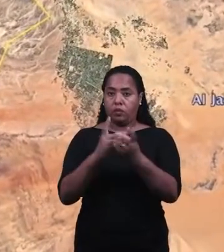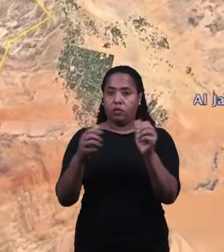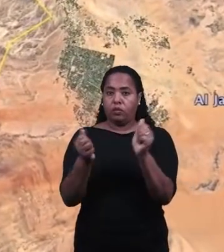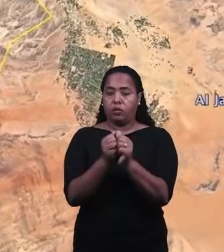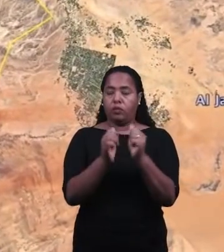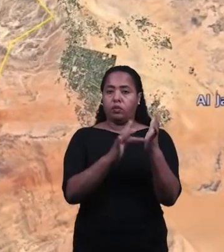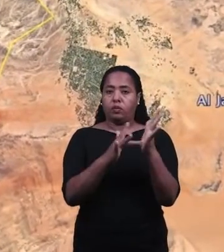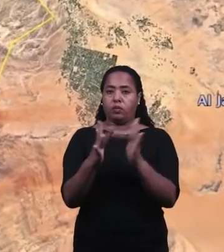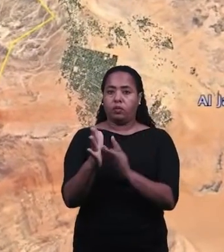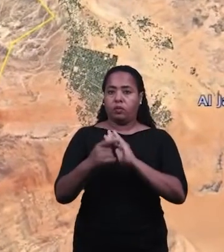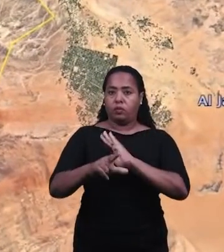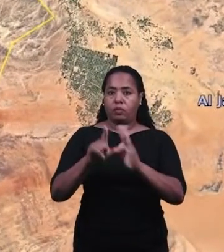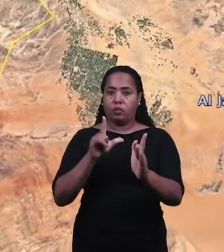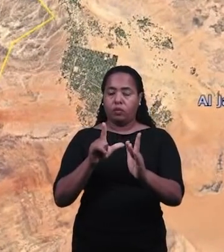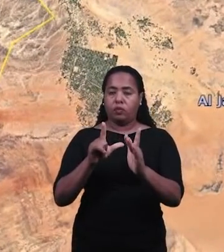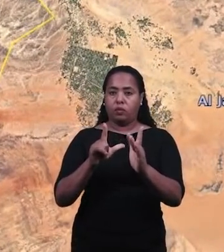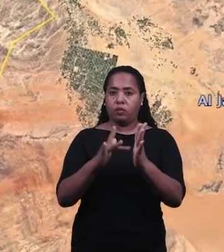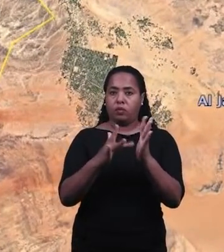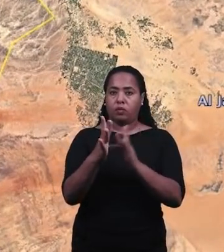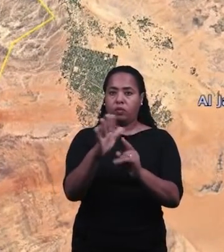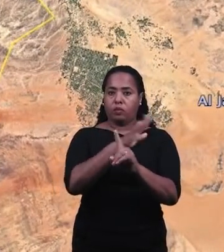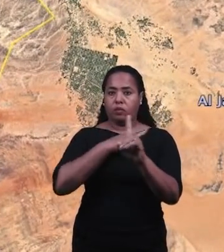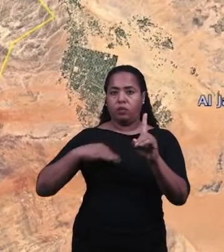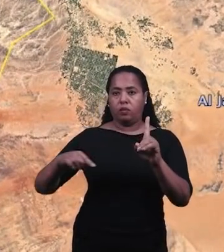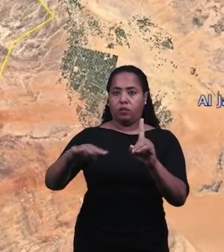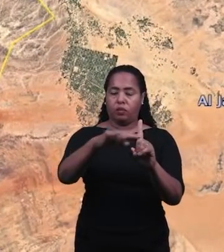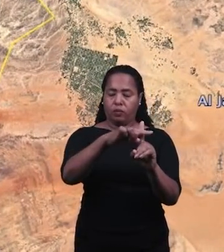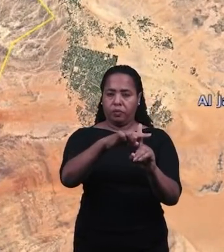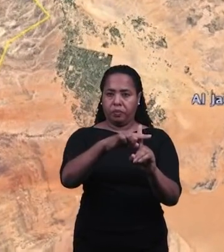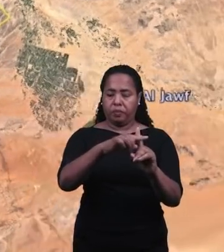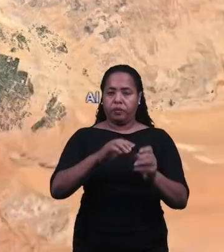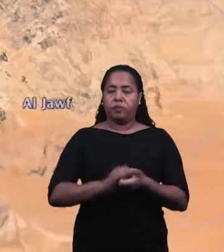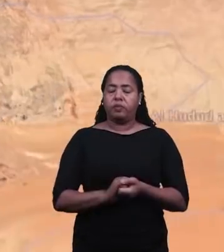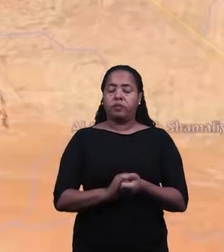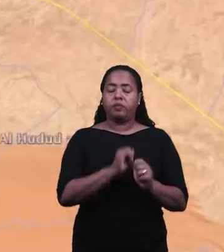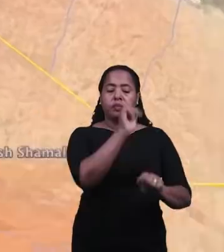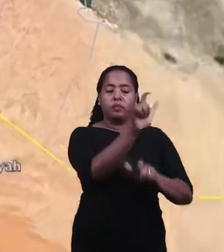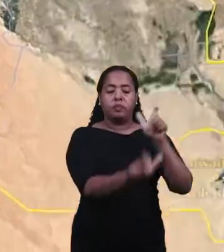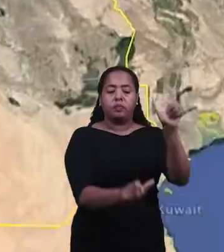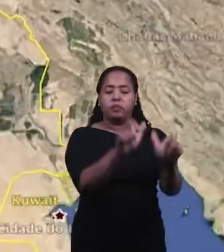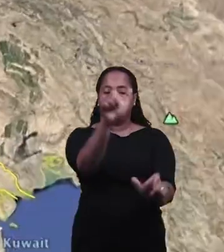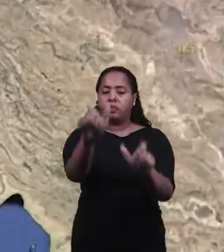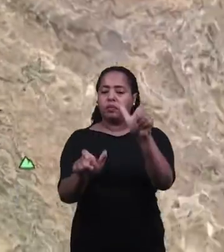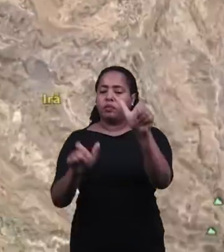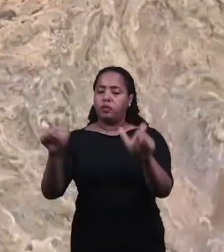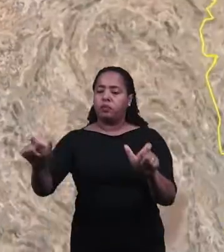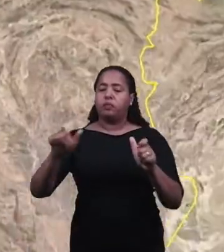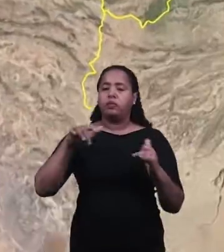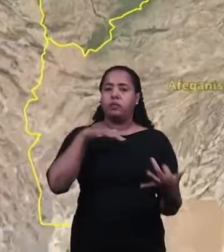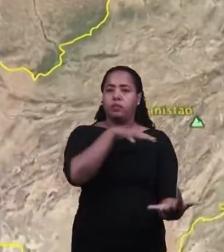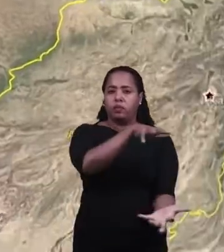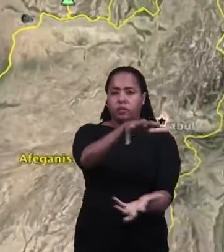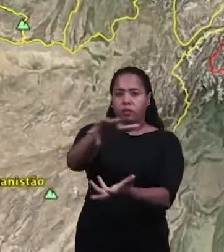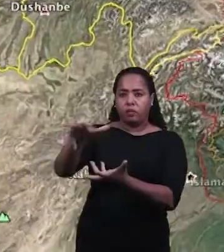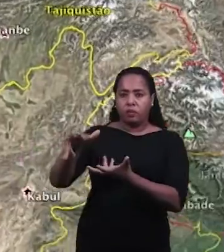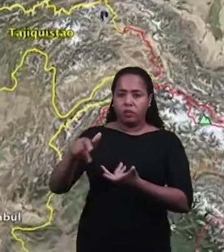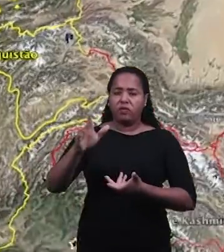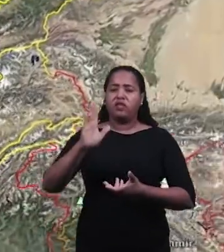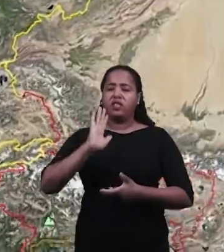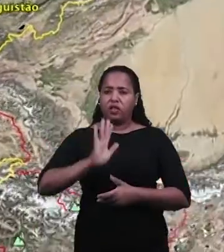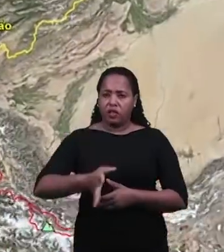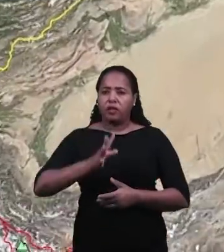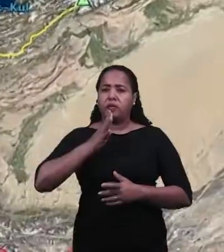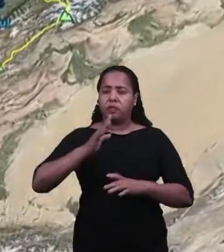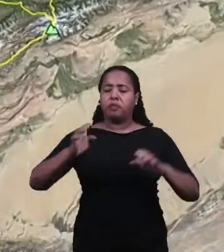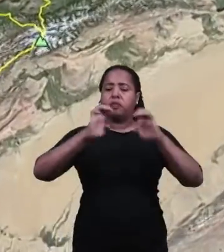na véspera de sua morte na cruz do Calvário. Pessoas de todas as partes do mundo têm sido